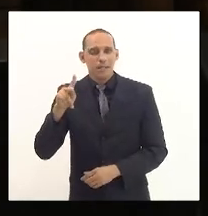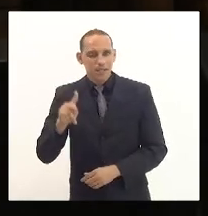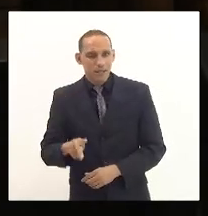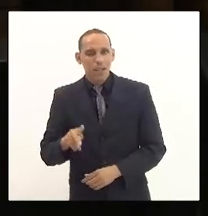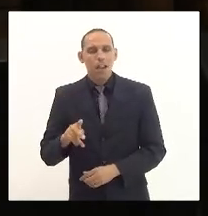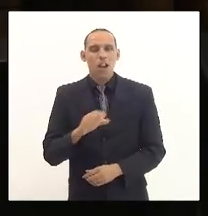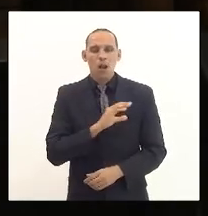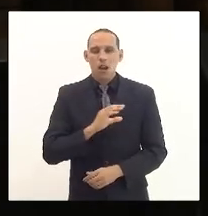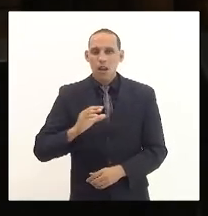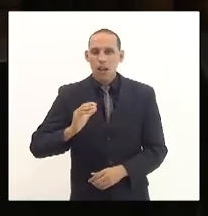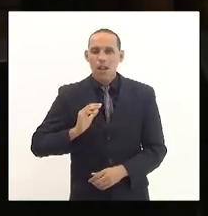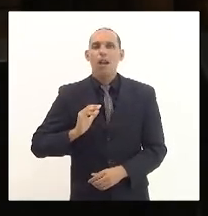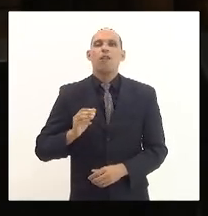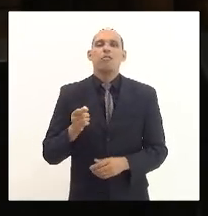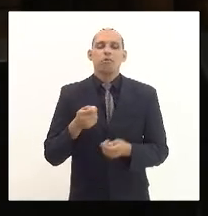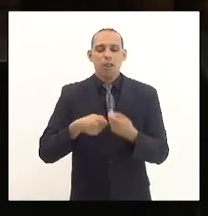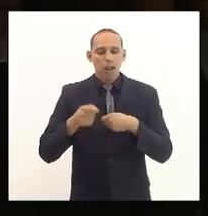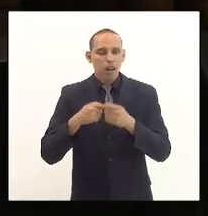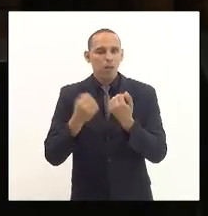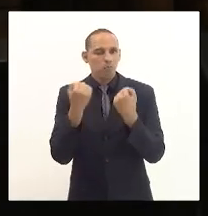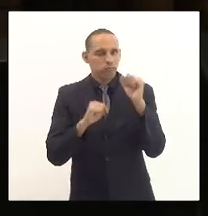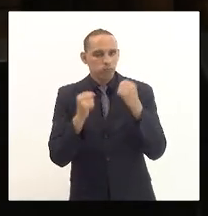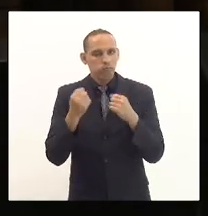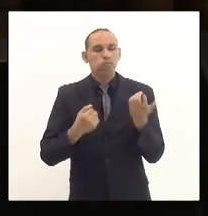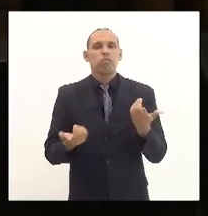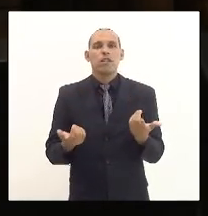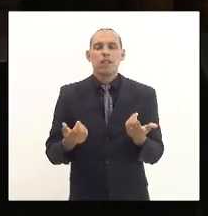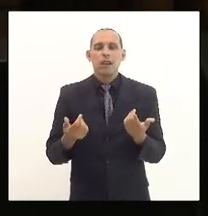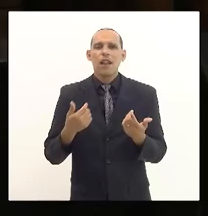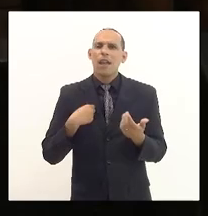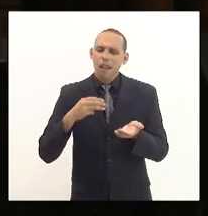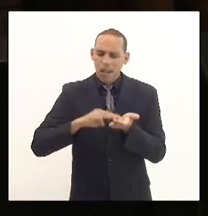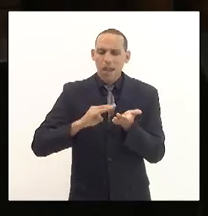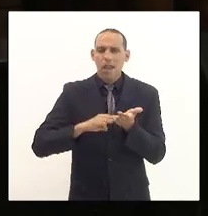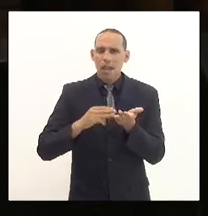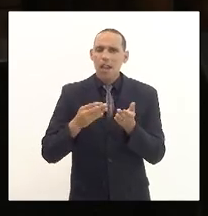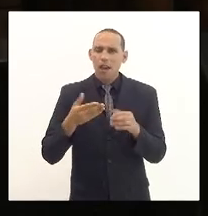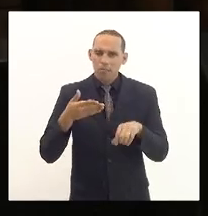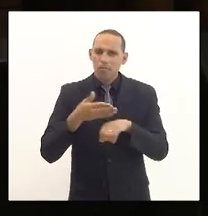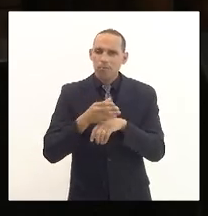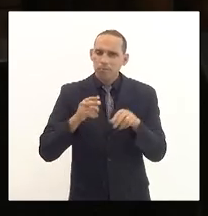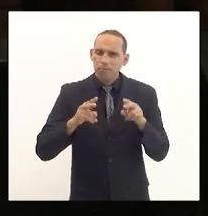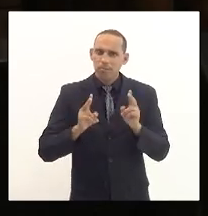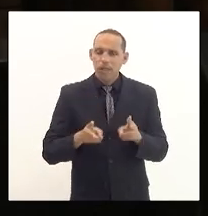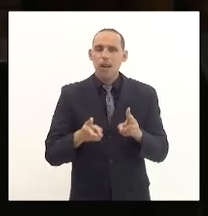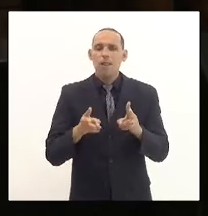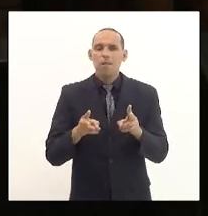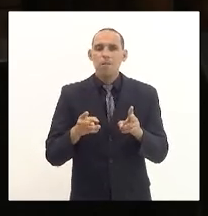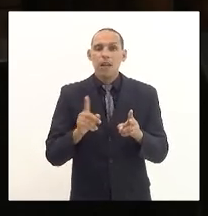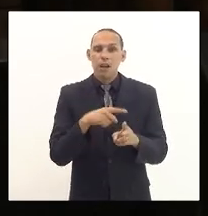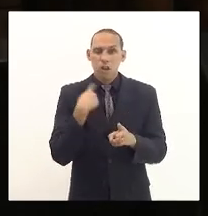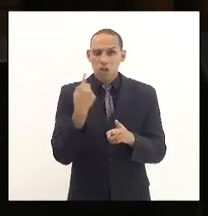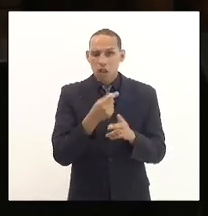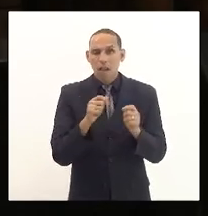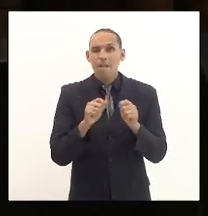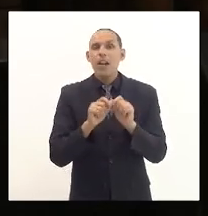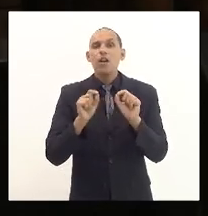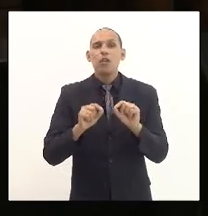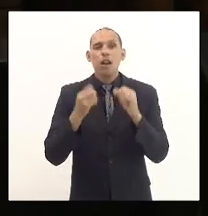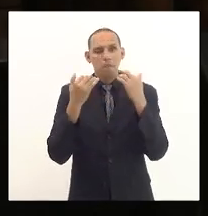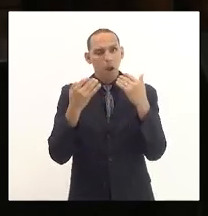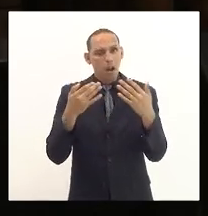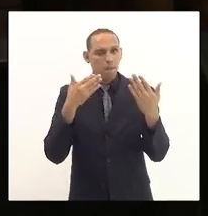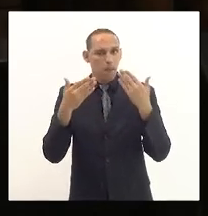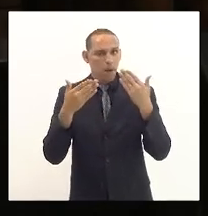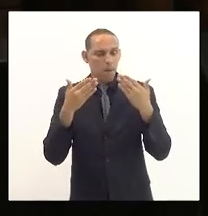e comércio da qual Também faço parte sou membro permanente para que nós pudéssemos então realizar uma